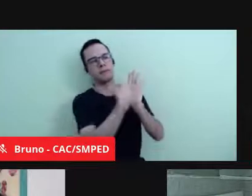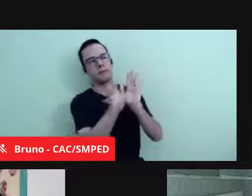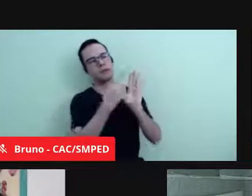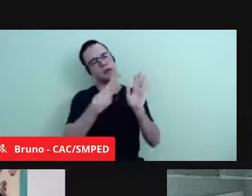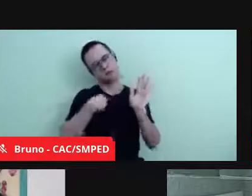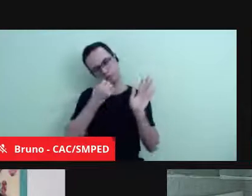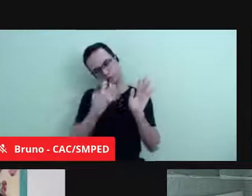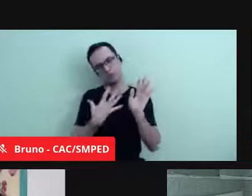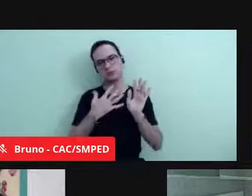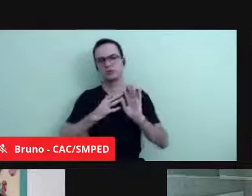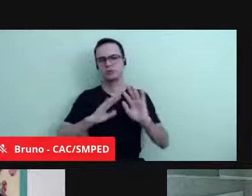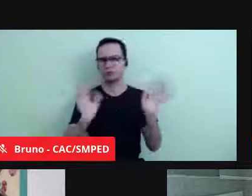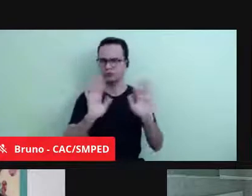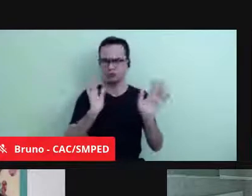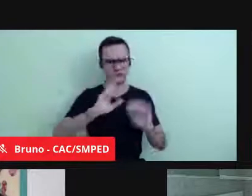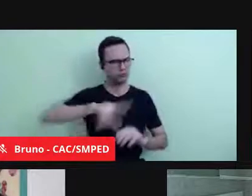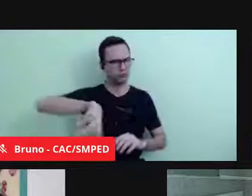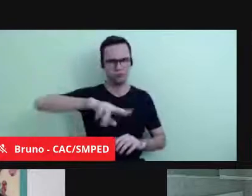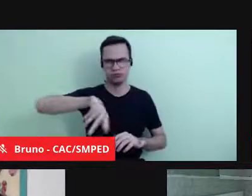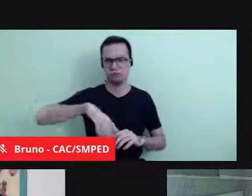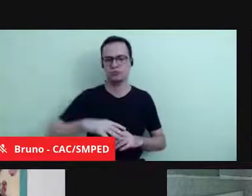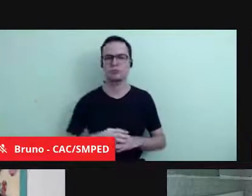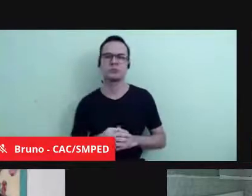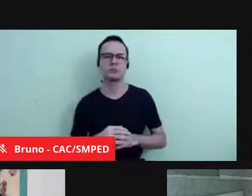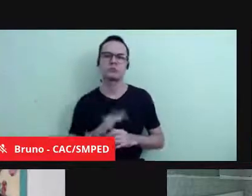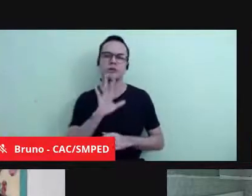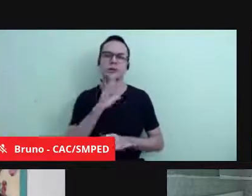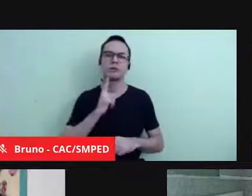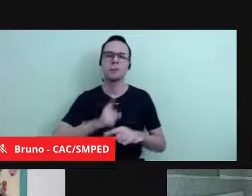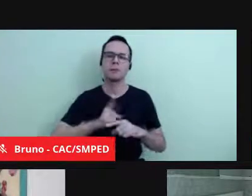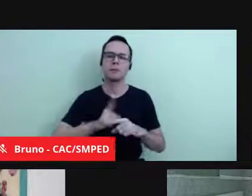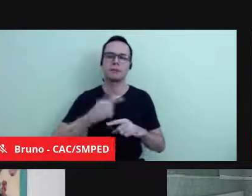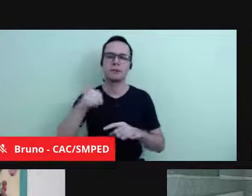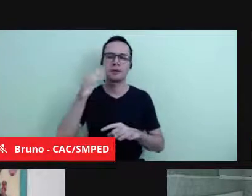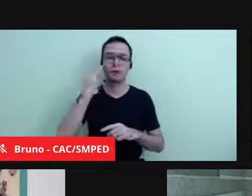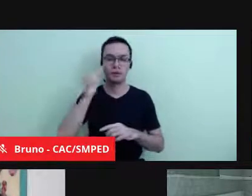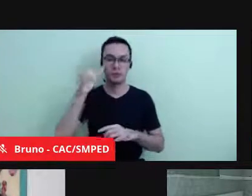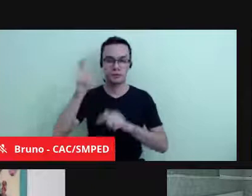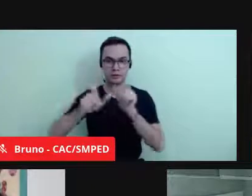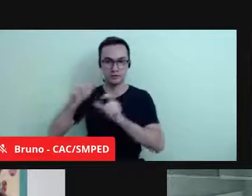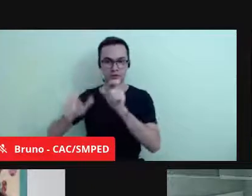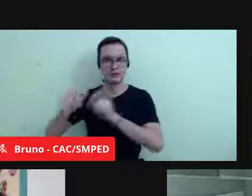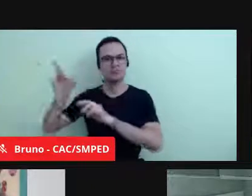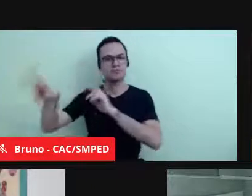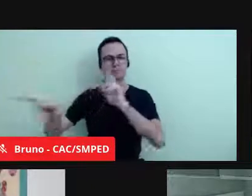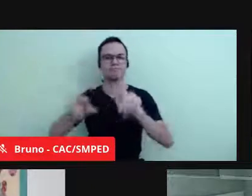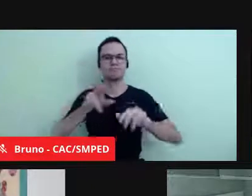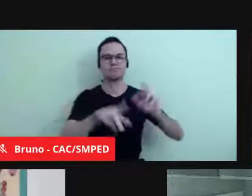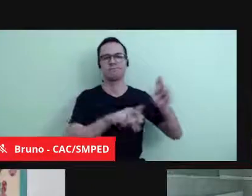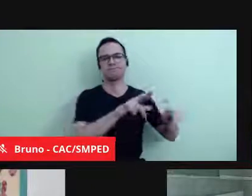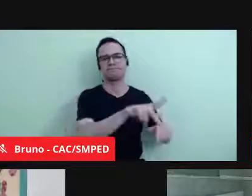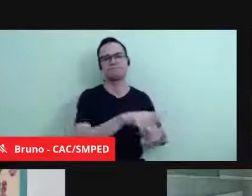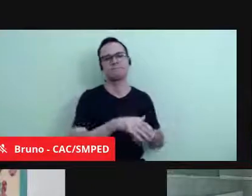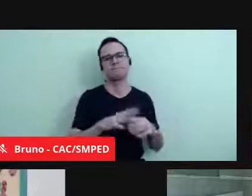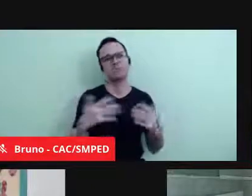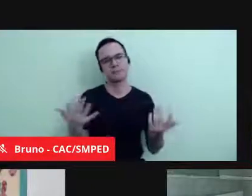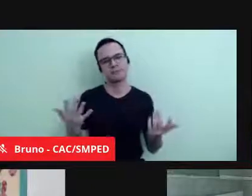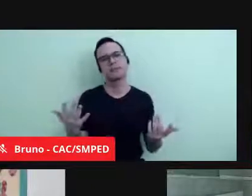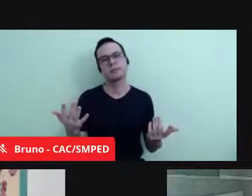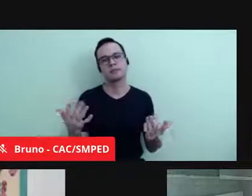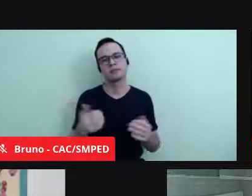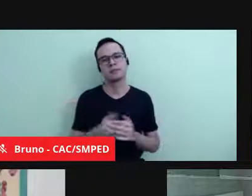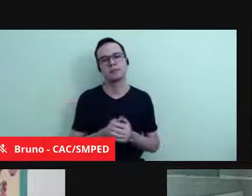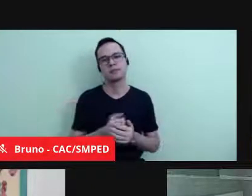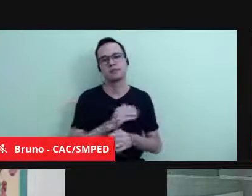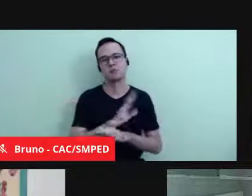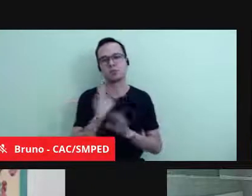bonzinhos, né, e nem tem que ser assim realmente, mas entendendo que as pessoas são diversas e que é essa diversidade como um